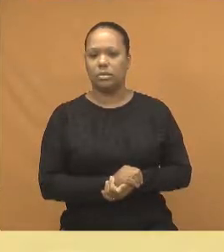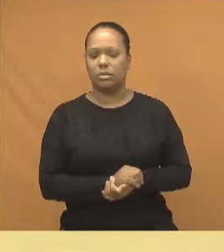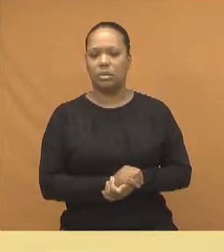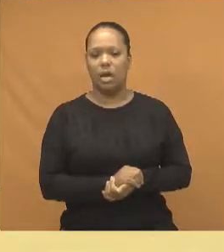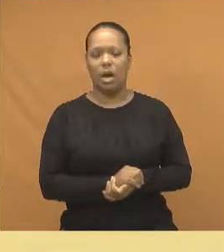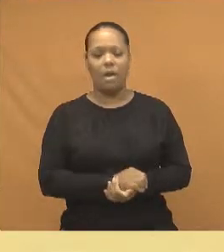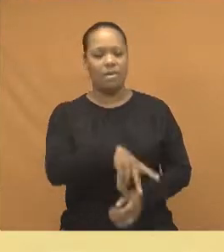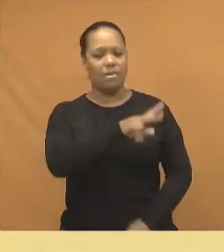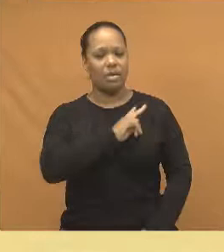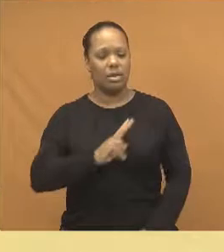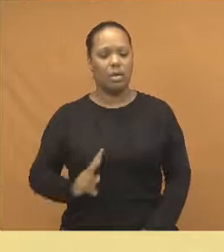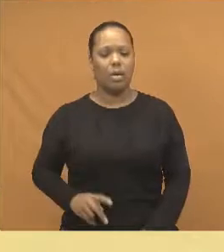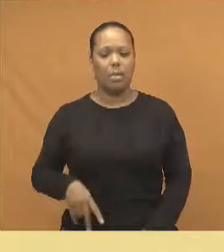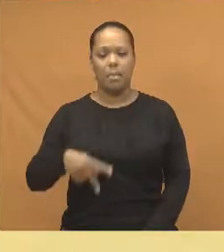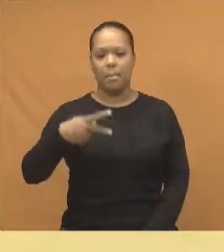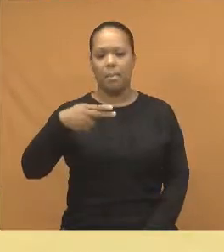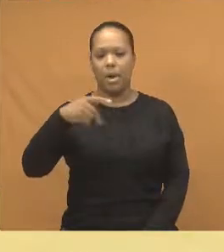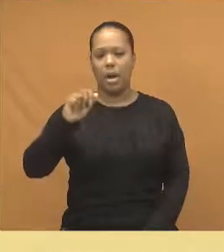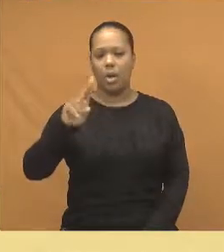Vereador Paulinho do Esporte.